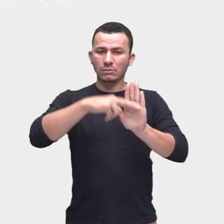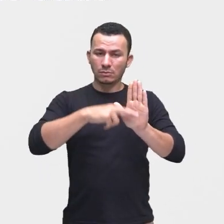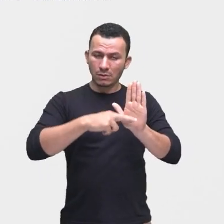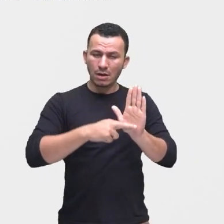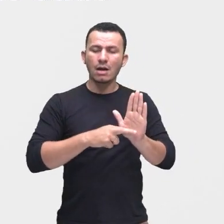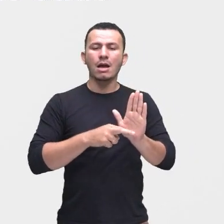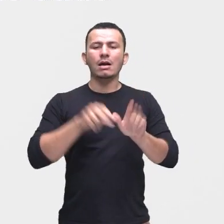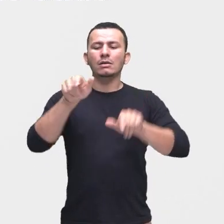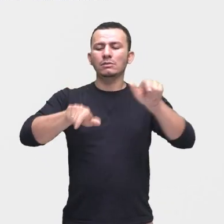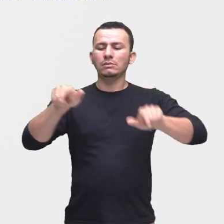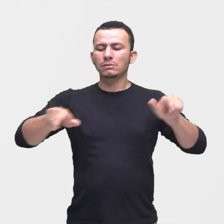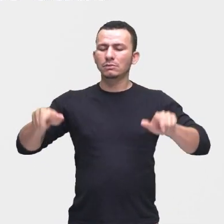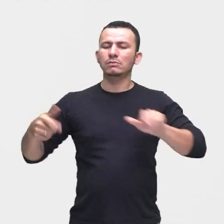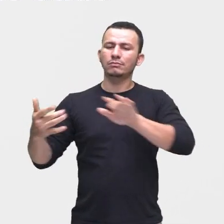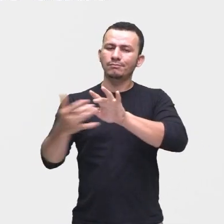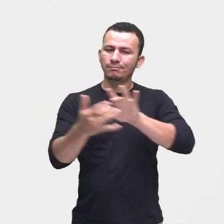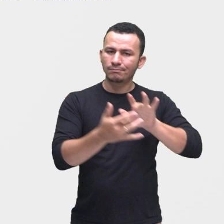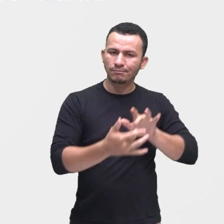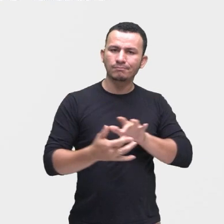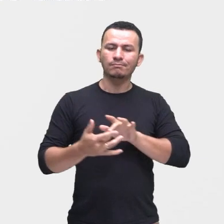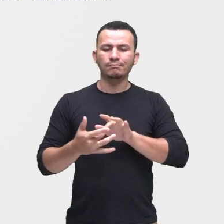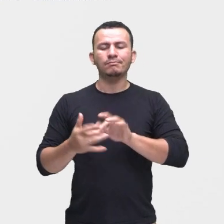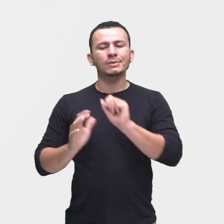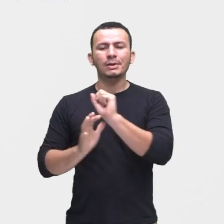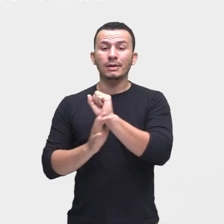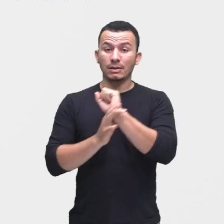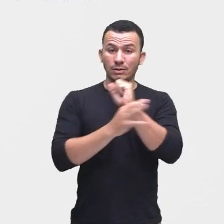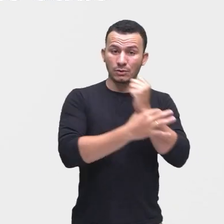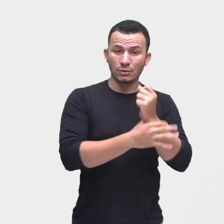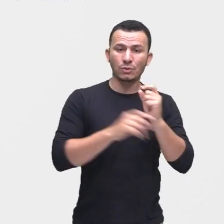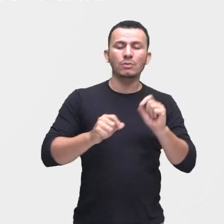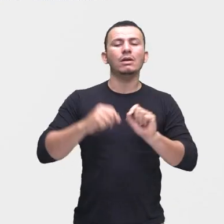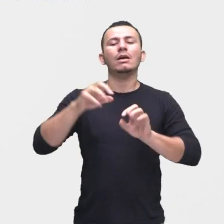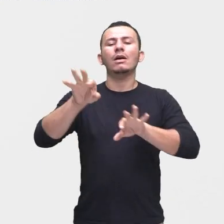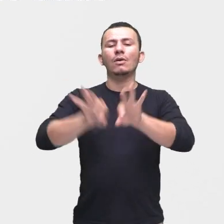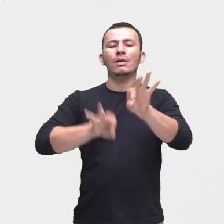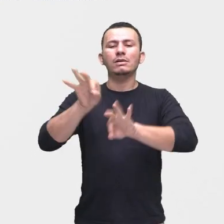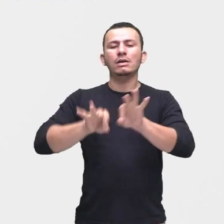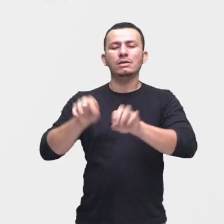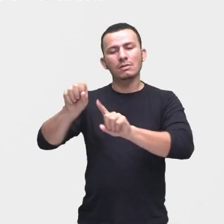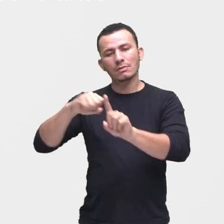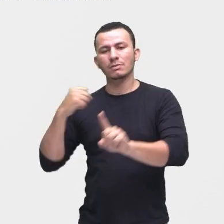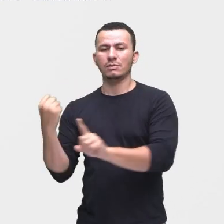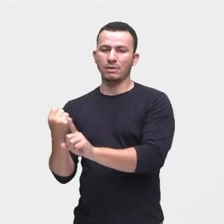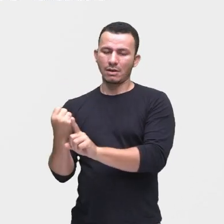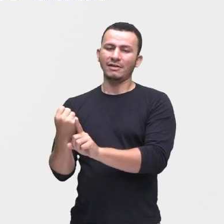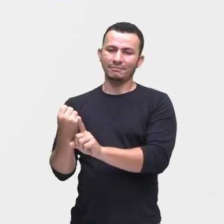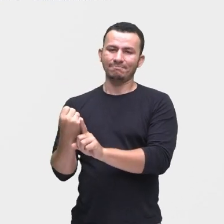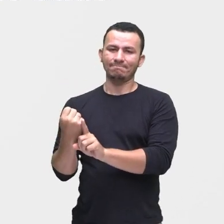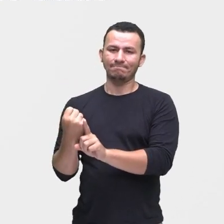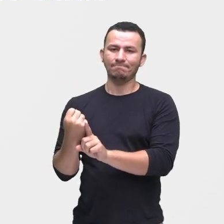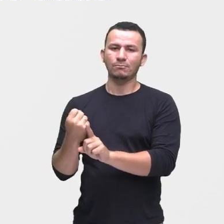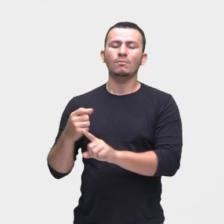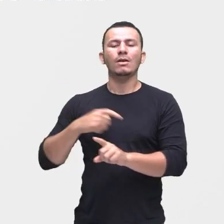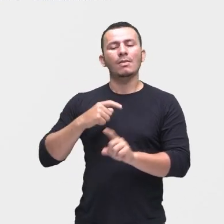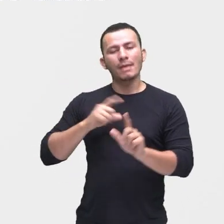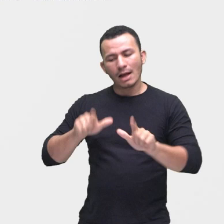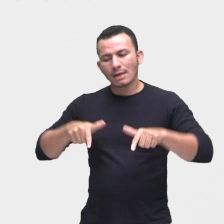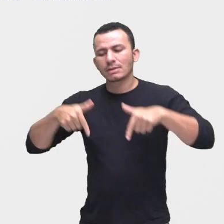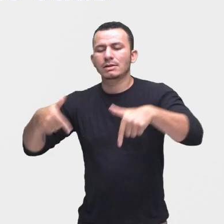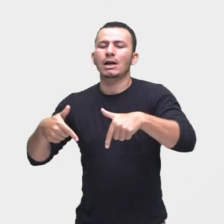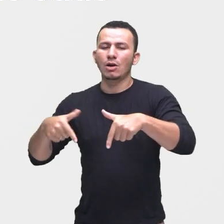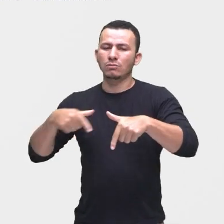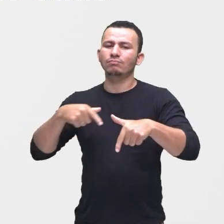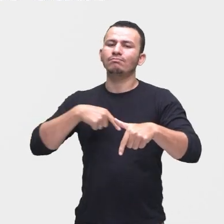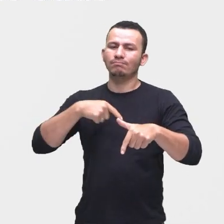os homens, visando manter e garantir uma determinada ordem social, ou seja, regular as ações dos